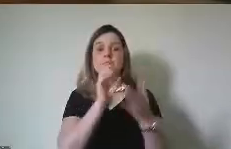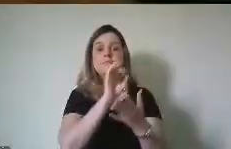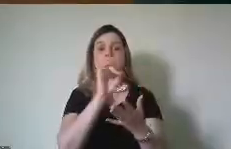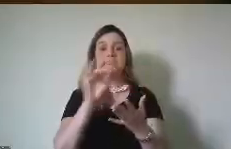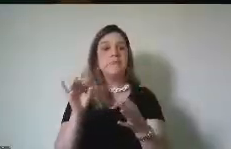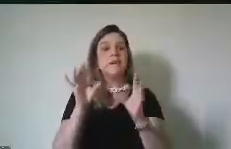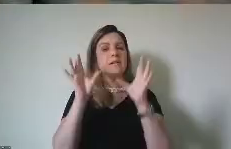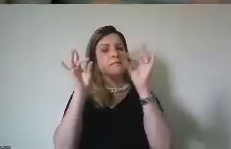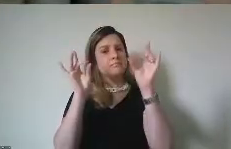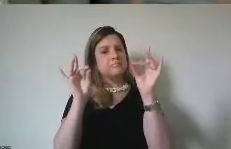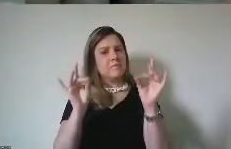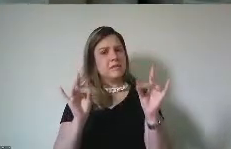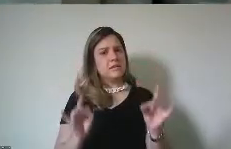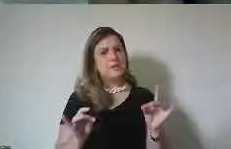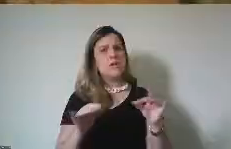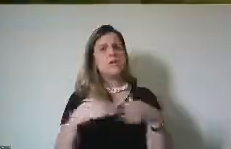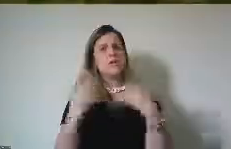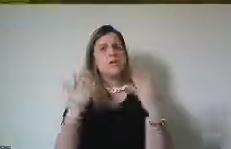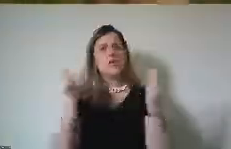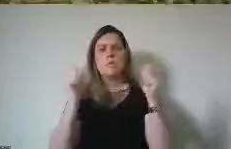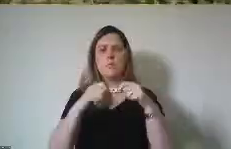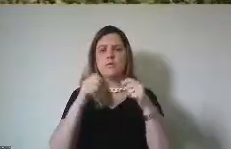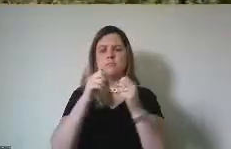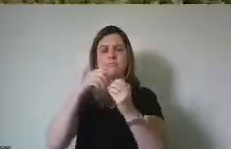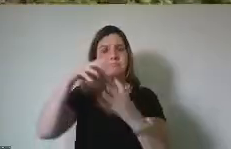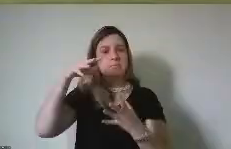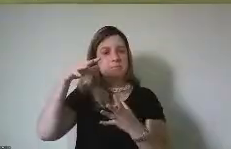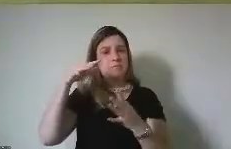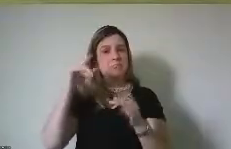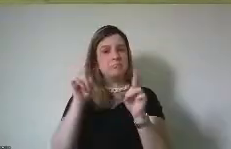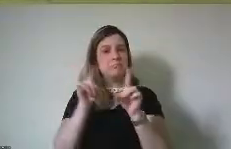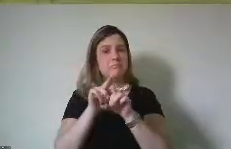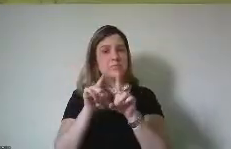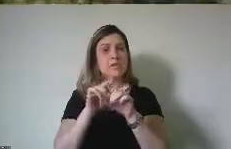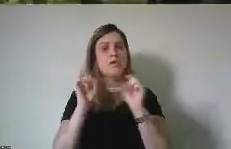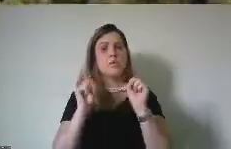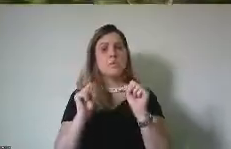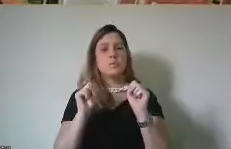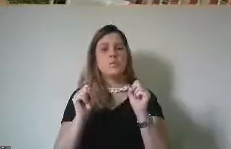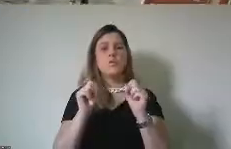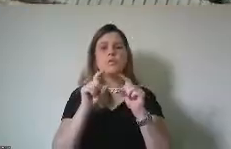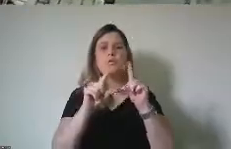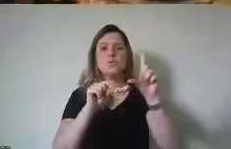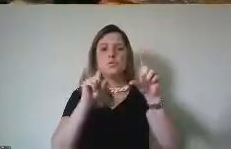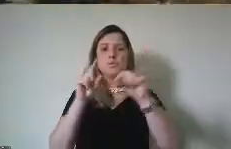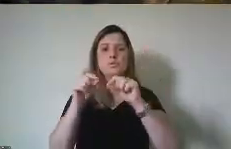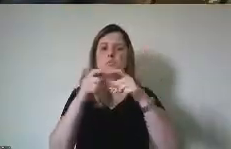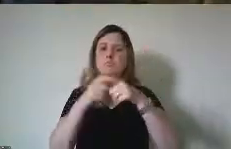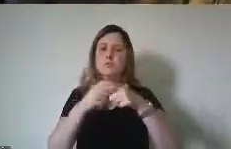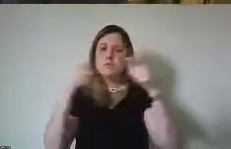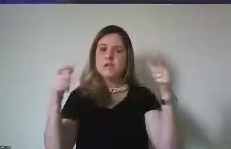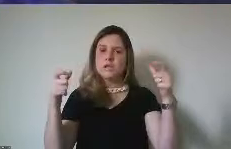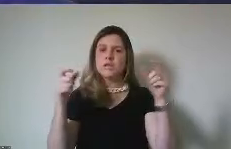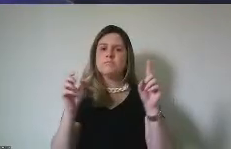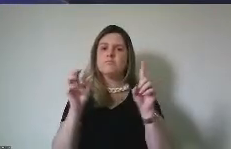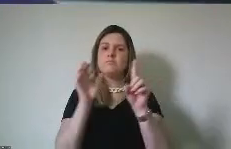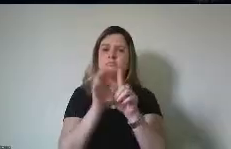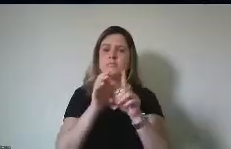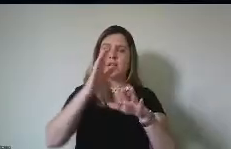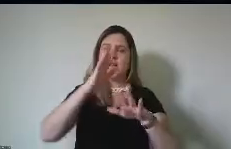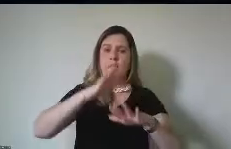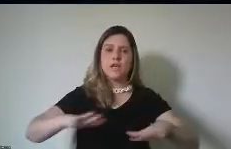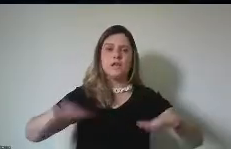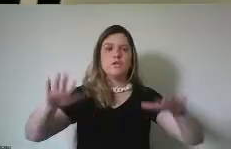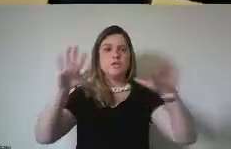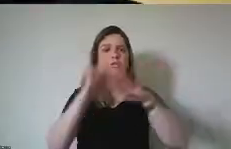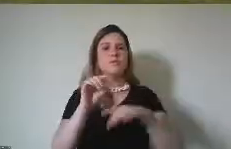por menor que pareça quando integramos e conectamos grande parte da energia da região o que